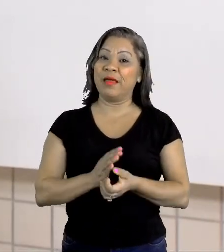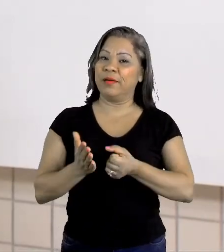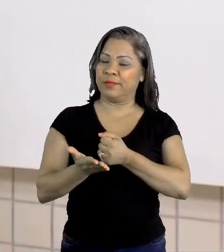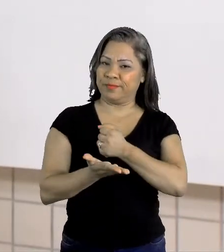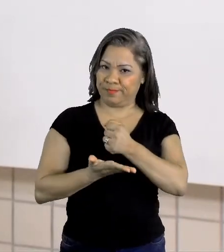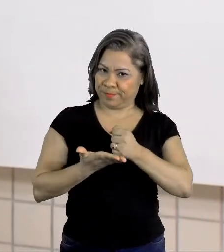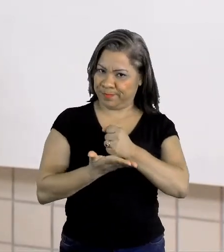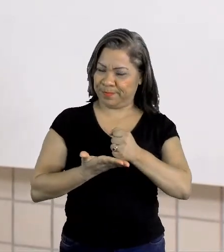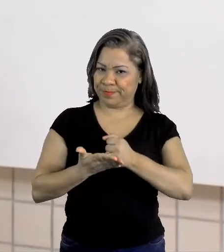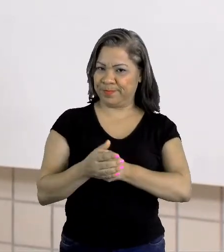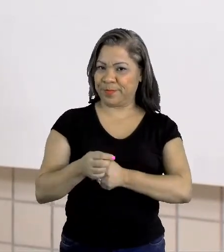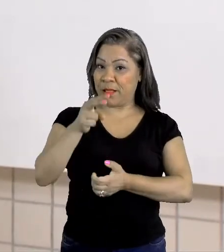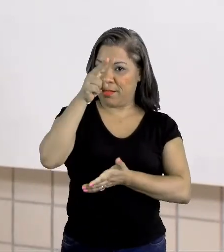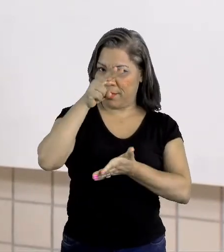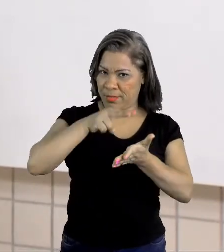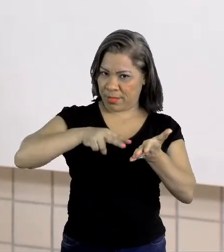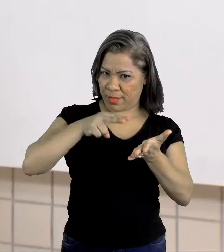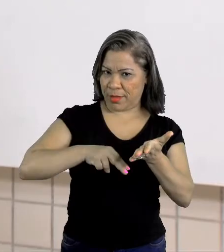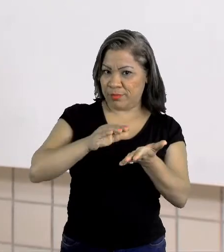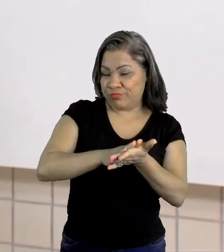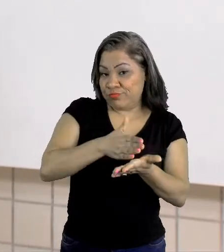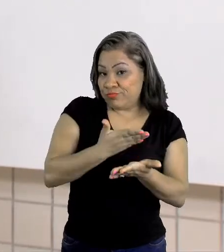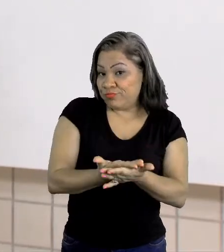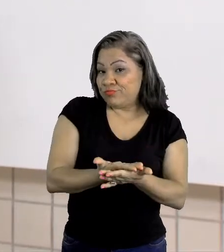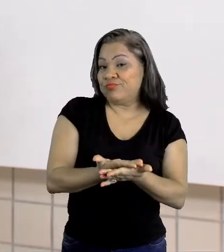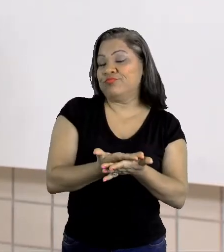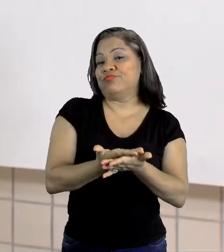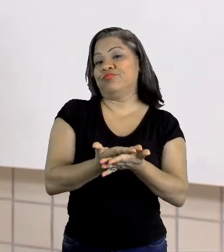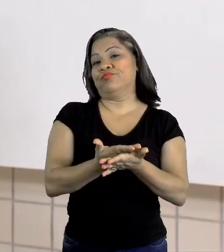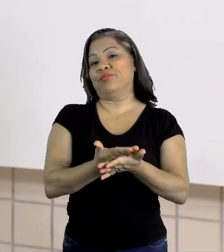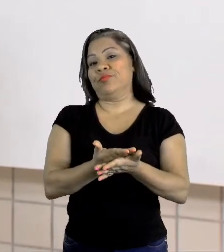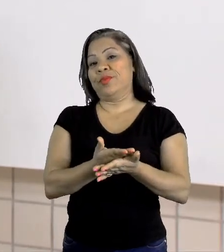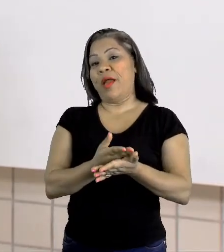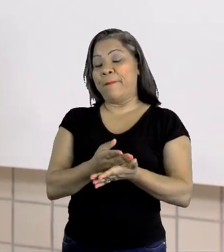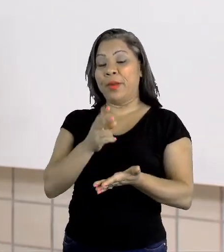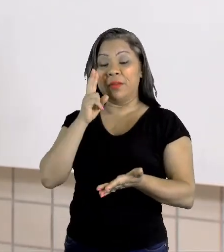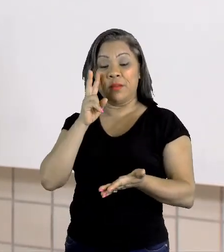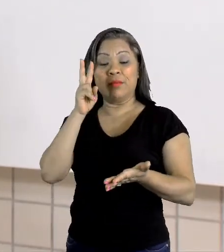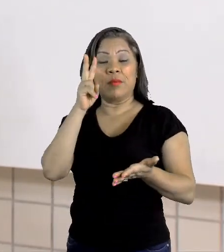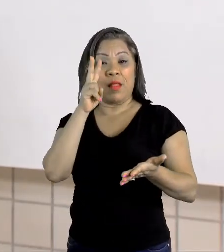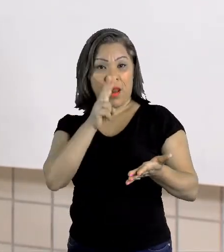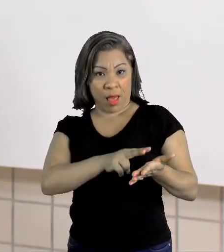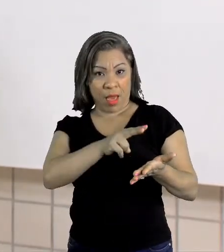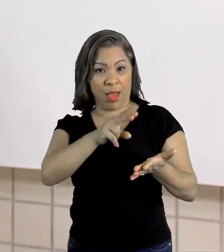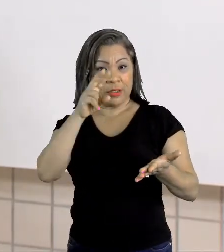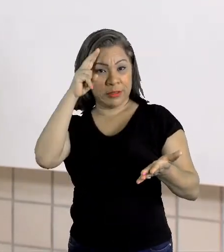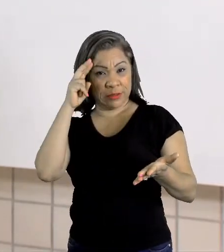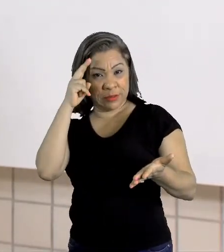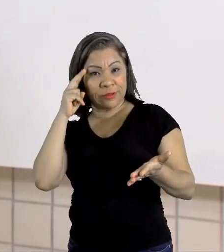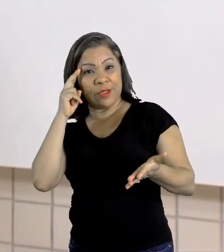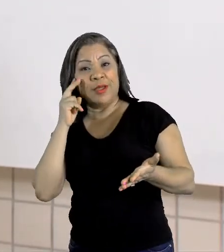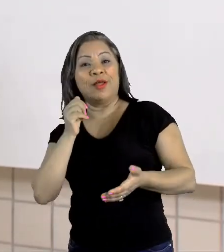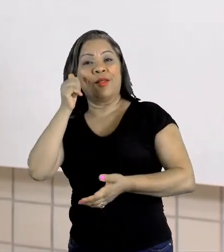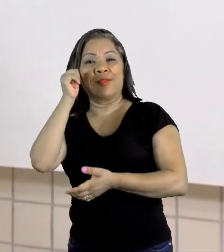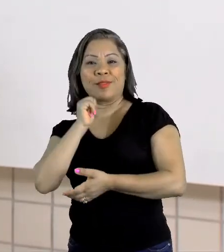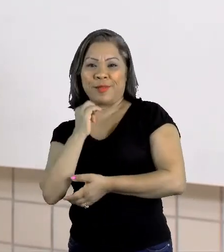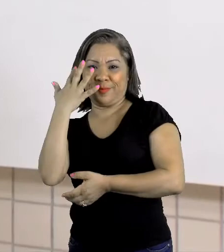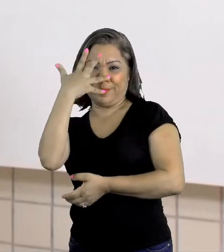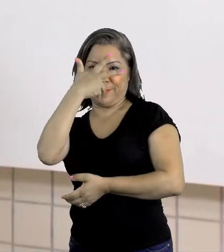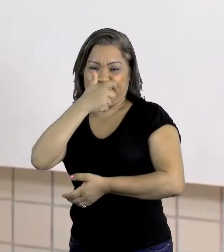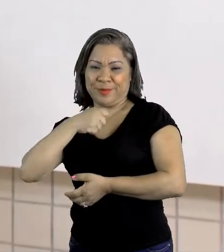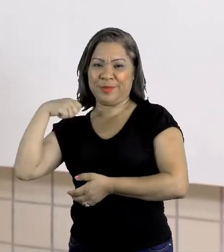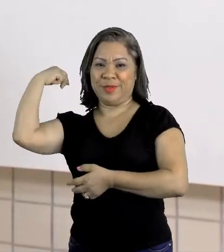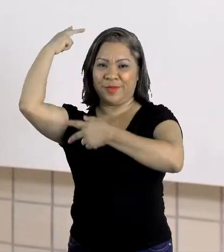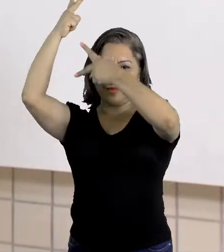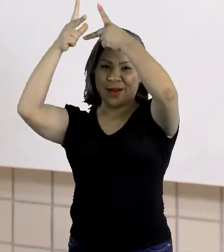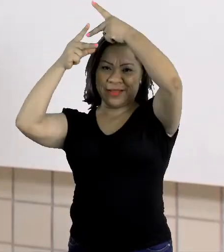baseando, lendo e interpretando lá na história da menina bonita do laço de